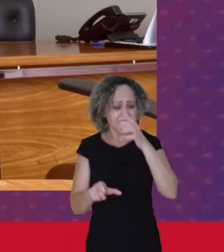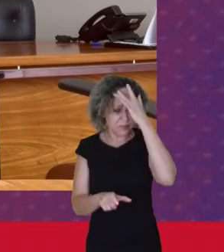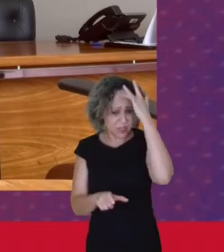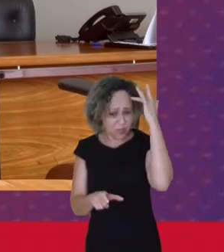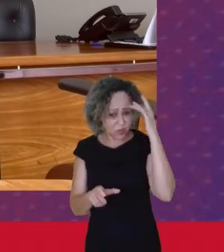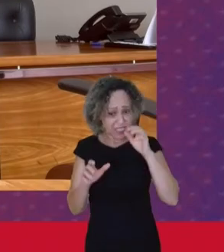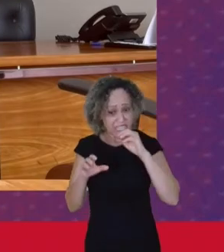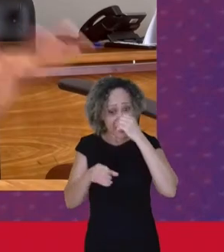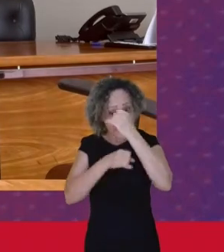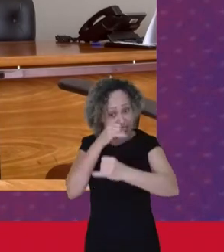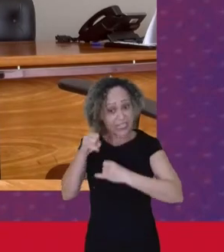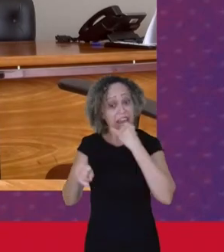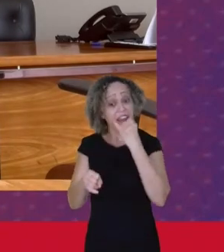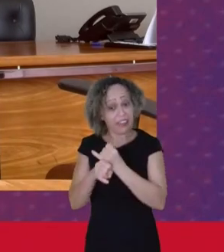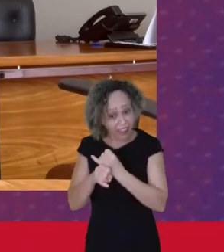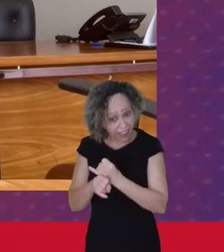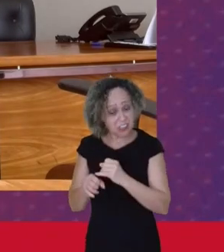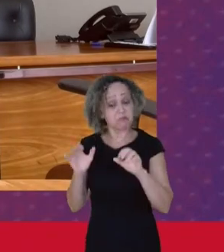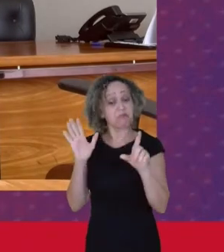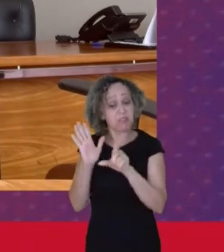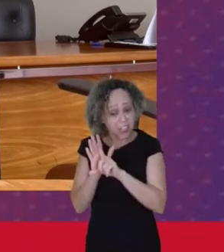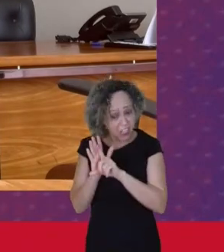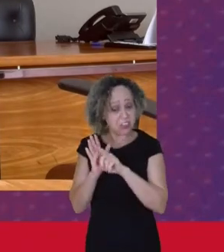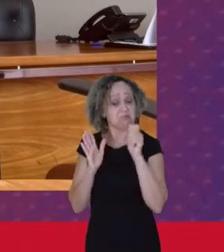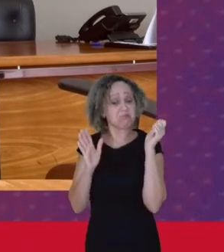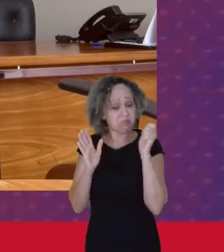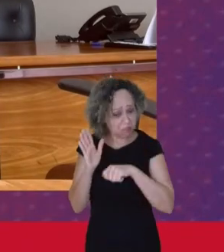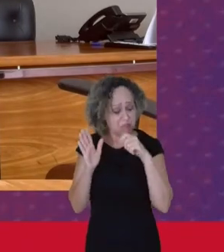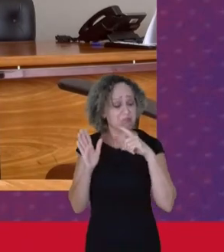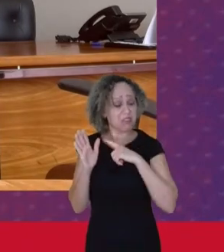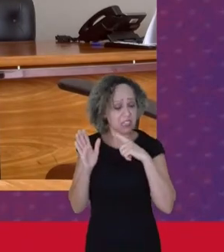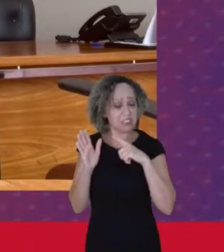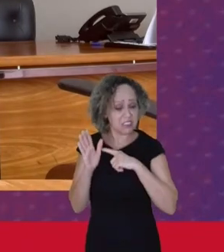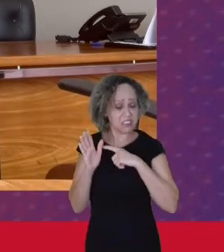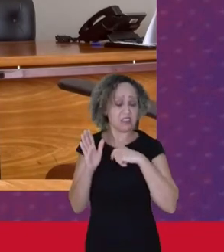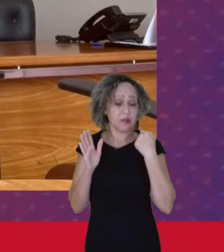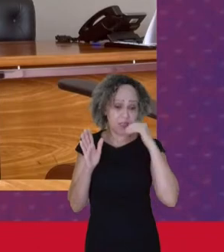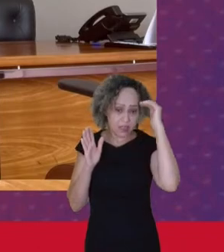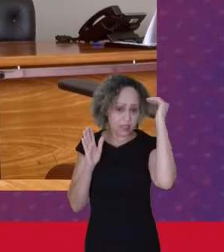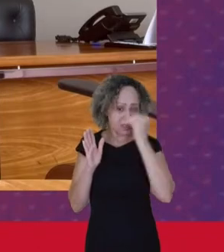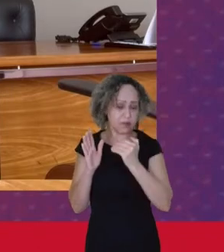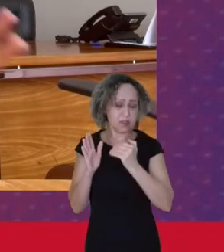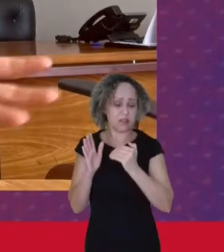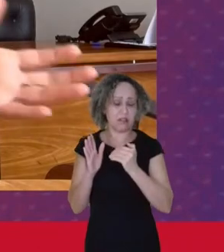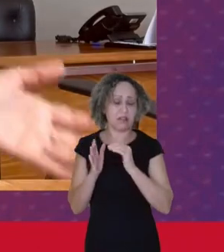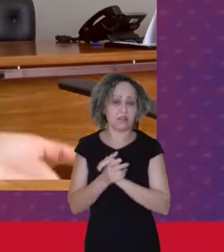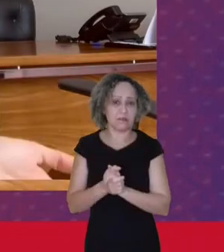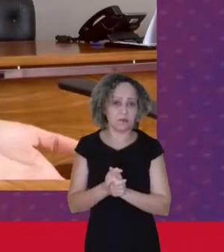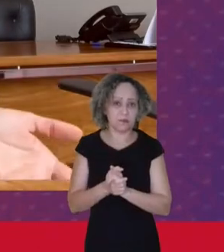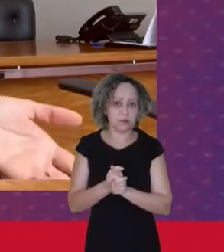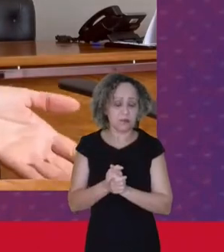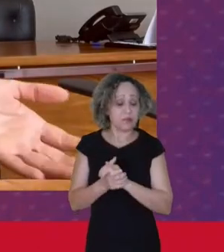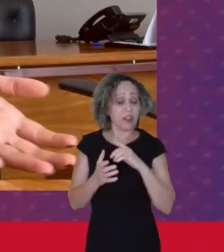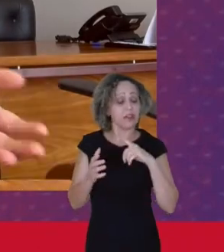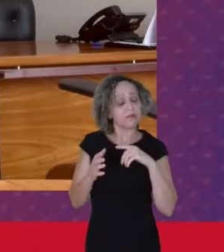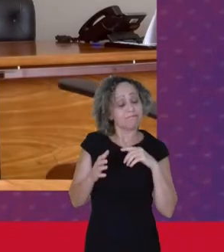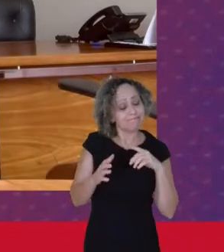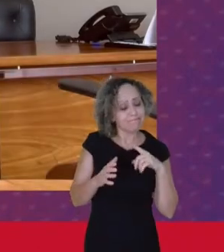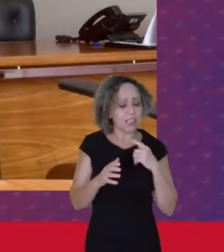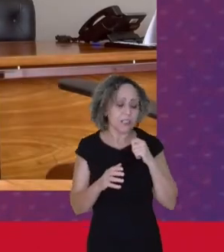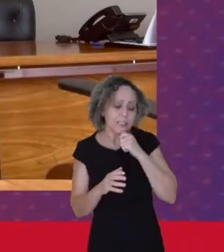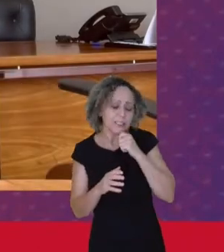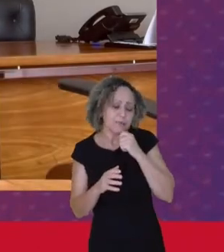sem lei. Ó, a gente tem mecanismos de denúncia, a gente tem toda uma legislação não voltada específica para a internet, mas